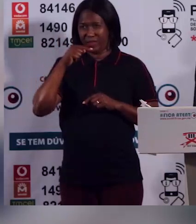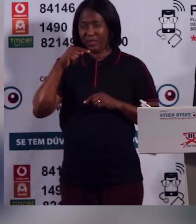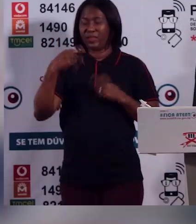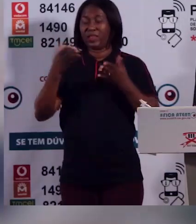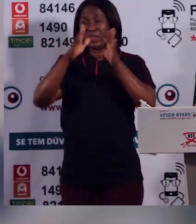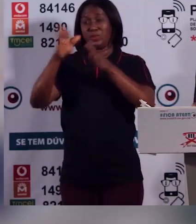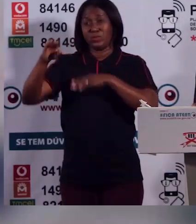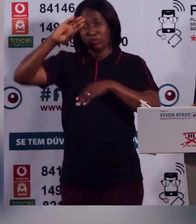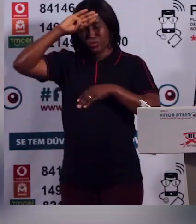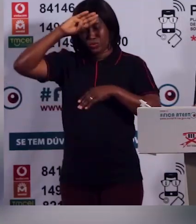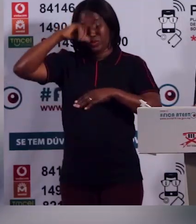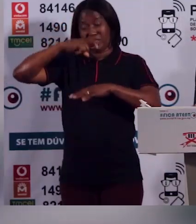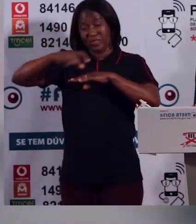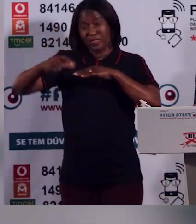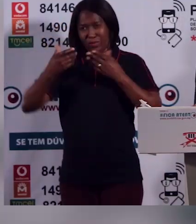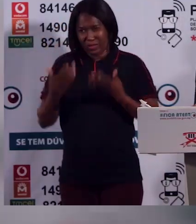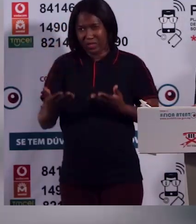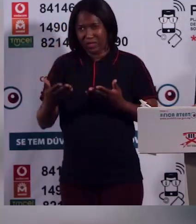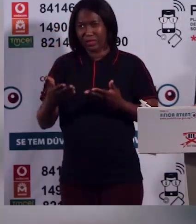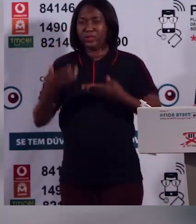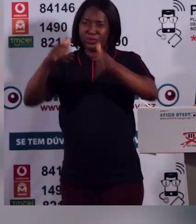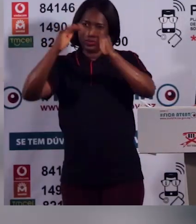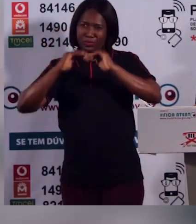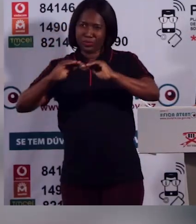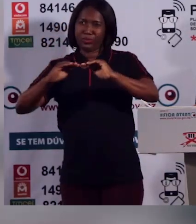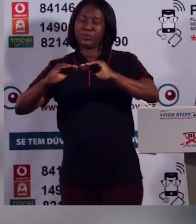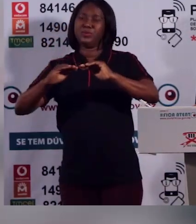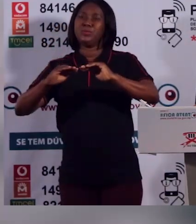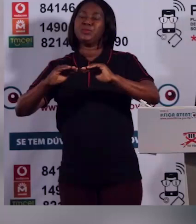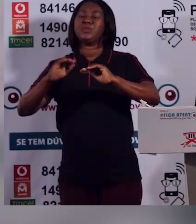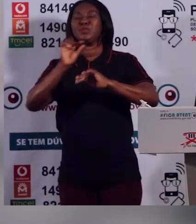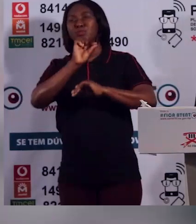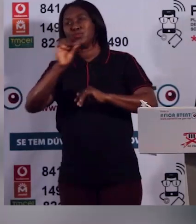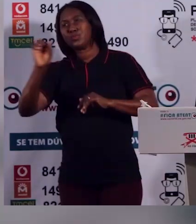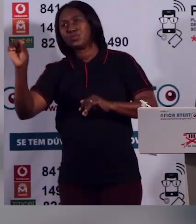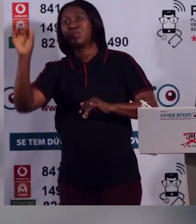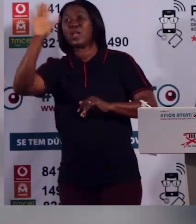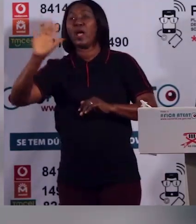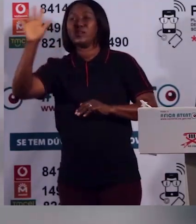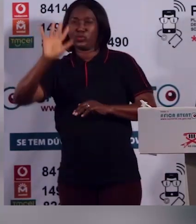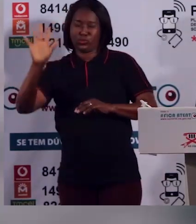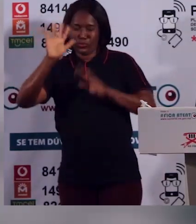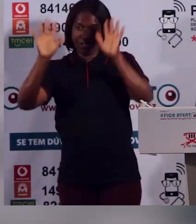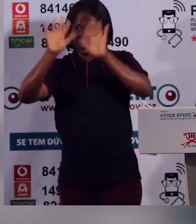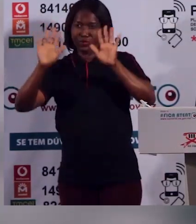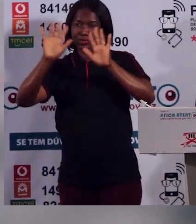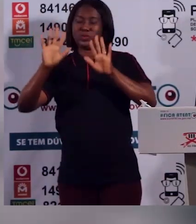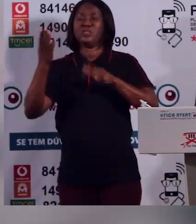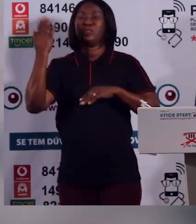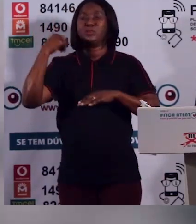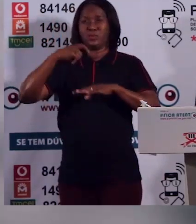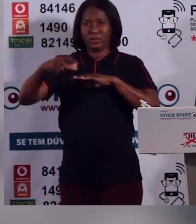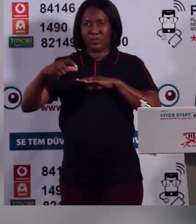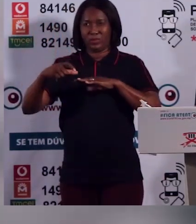semana, e depois em baixo vemos uma linha azul, que é a taxa de positividade na semana passada. E aqui quero